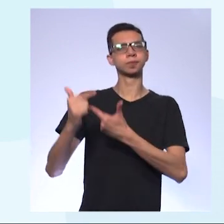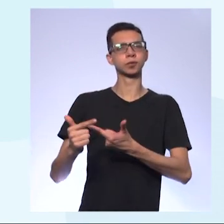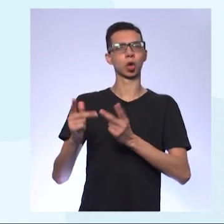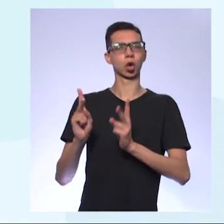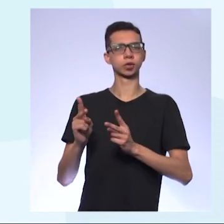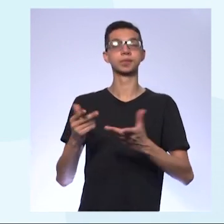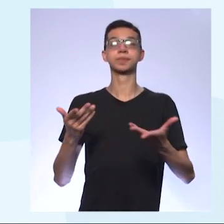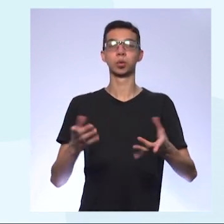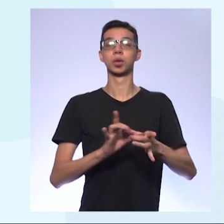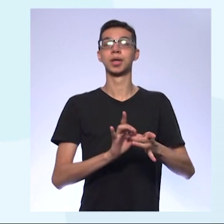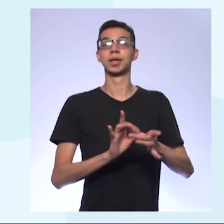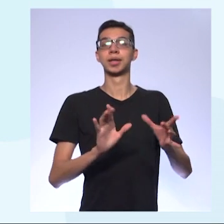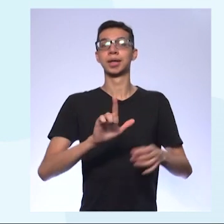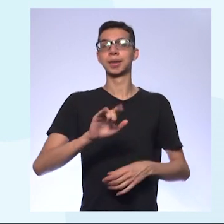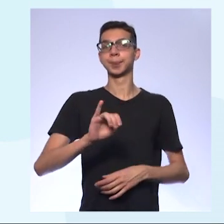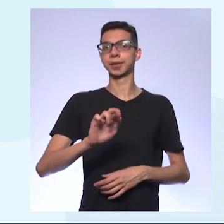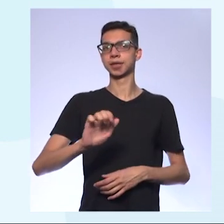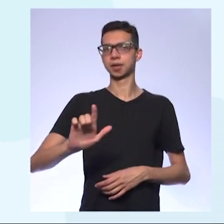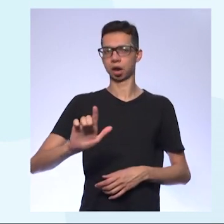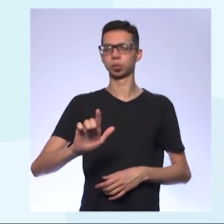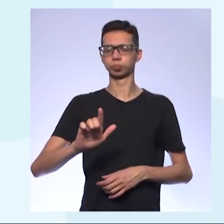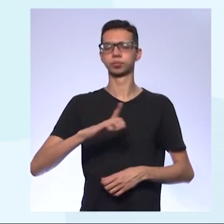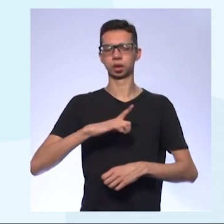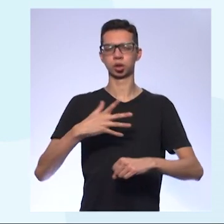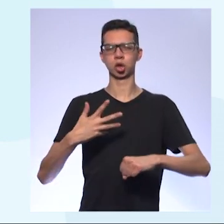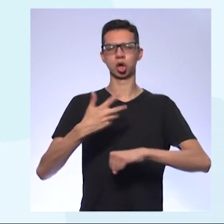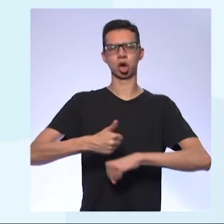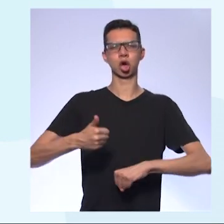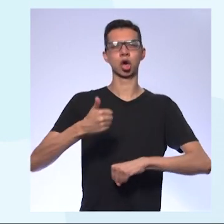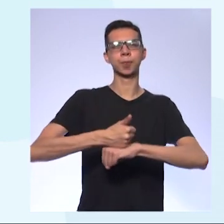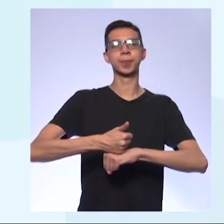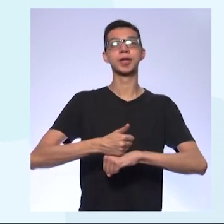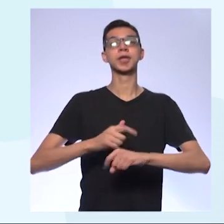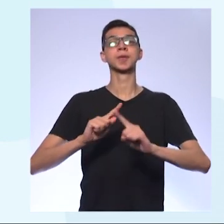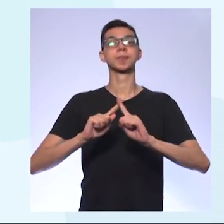Samuel disseram Dom Pedro II. E aí, professora Janaína?